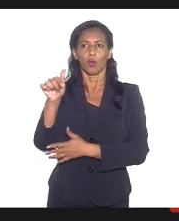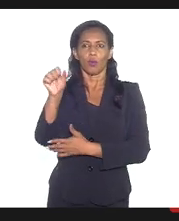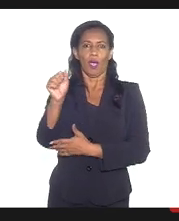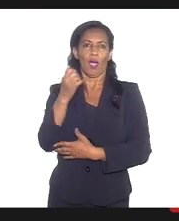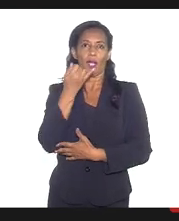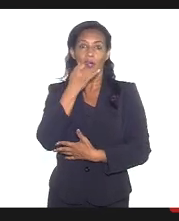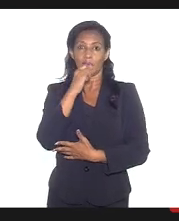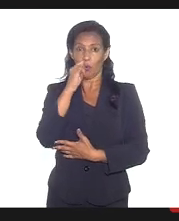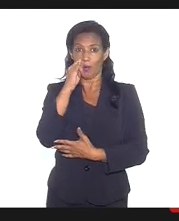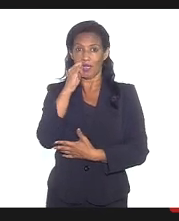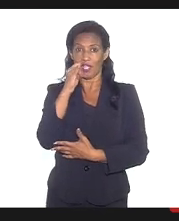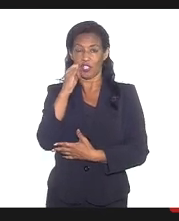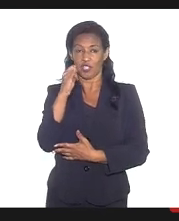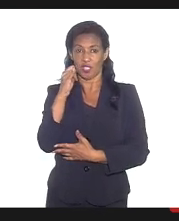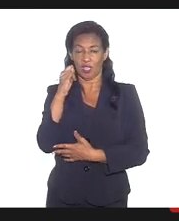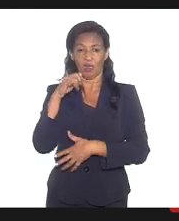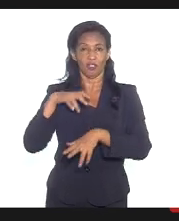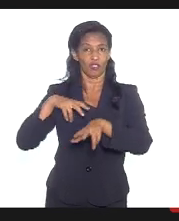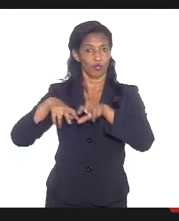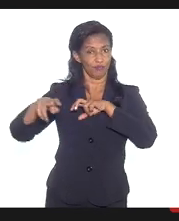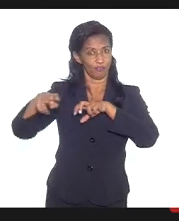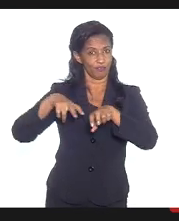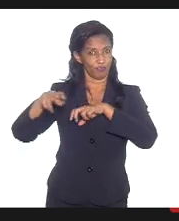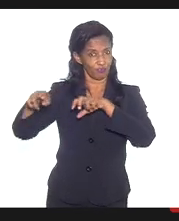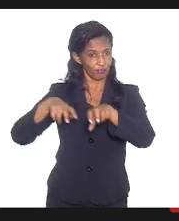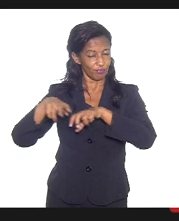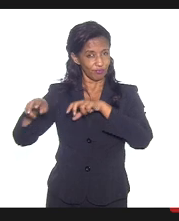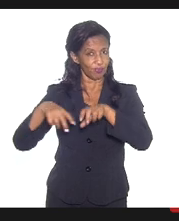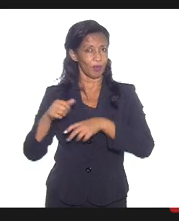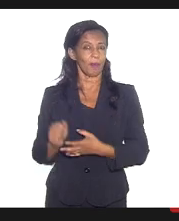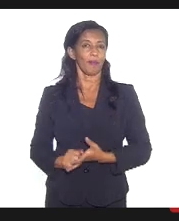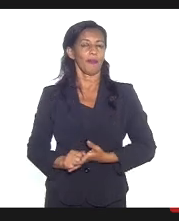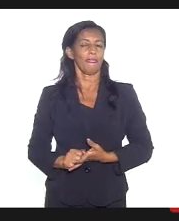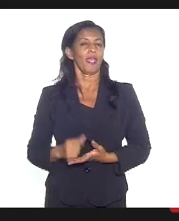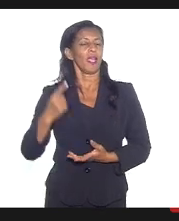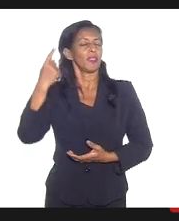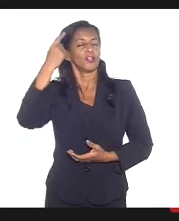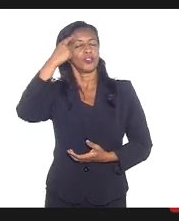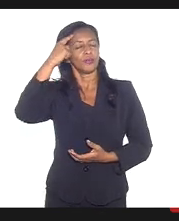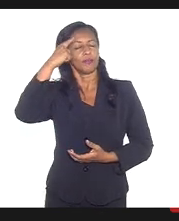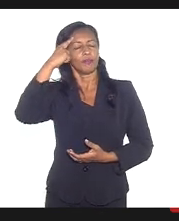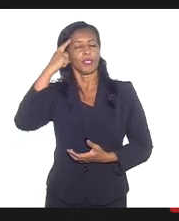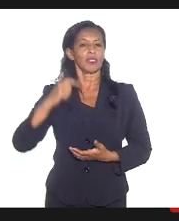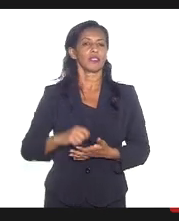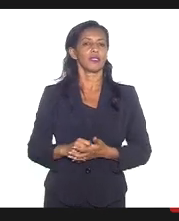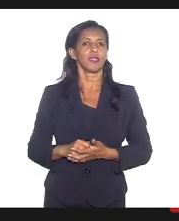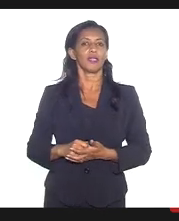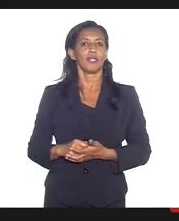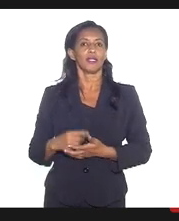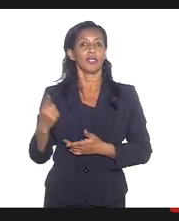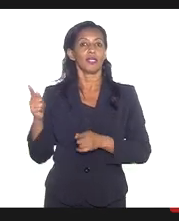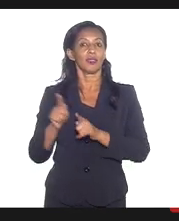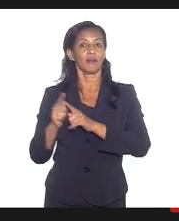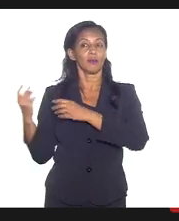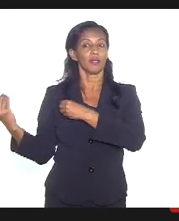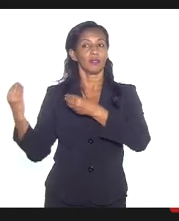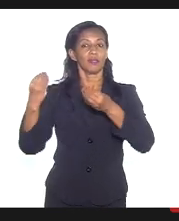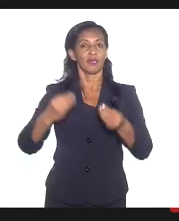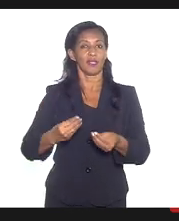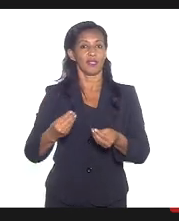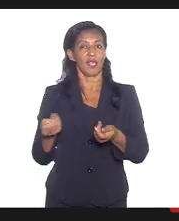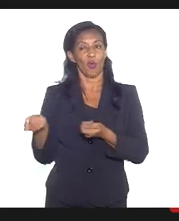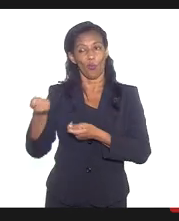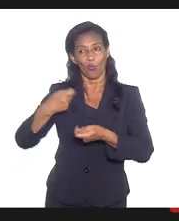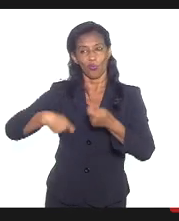energia de transição, nós não imaginamos que a janela de transição será curta, não. Mas também nós temos que trazer assim, um ambiente de